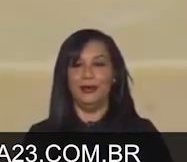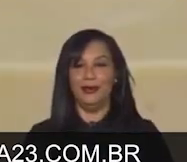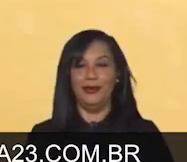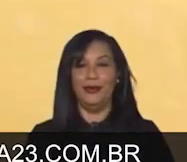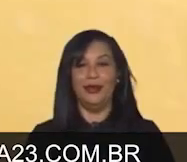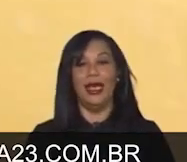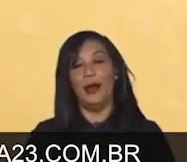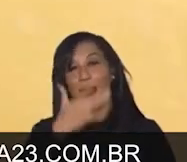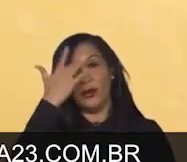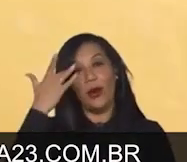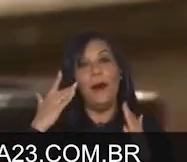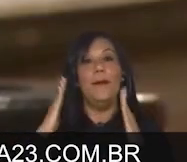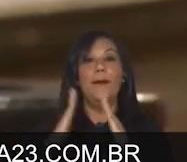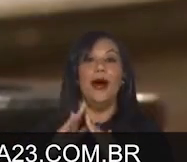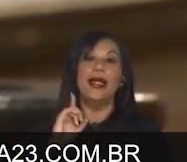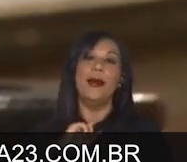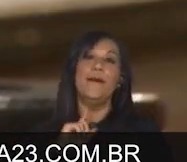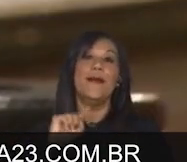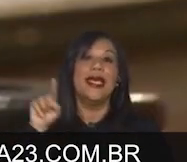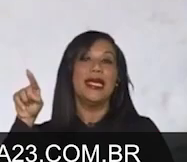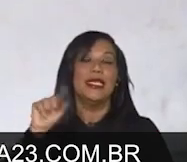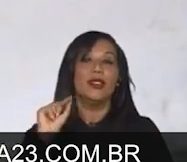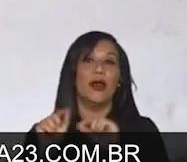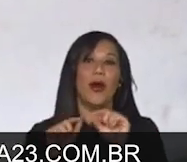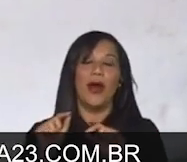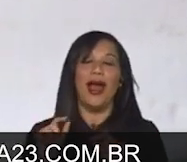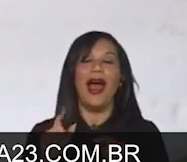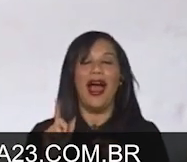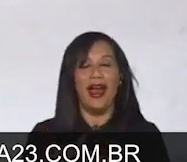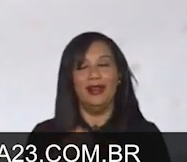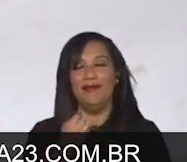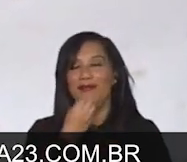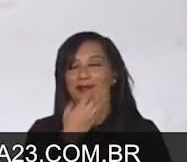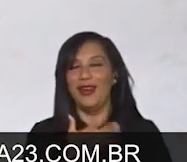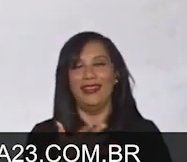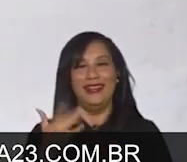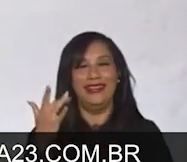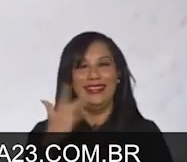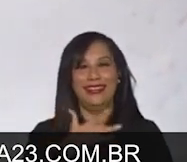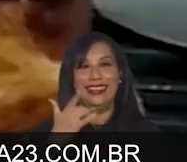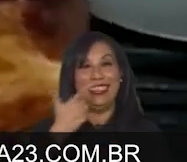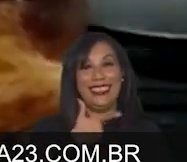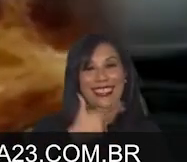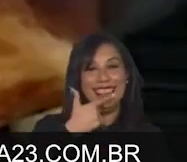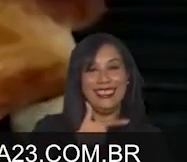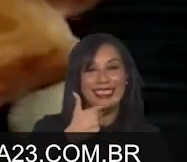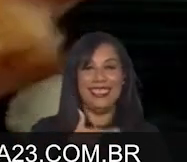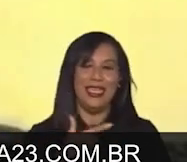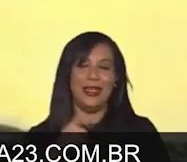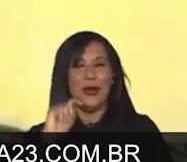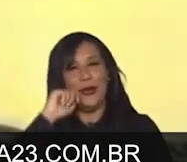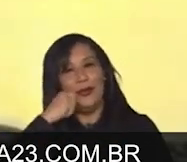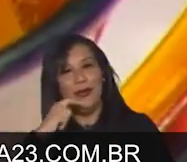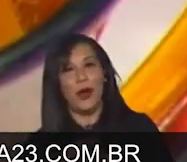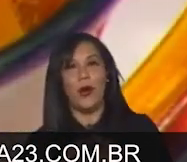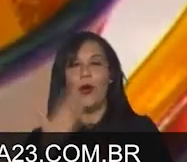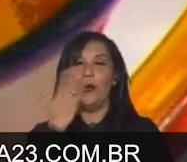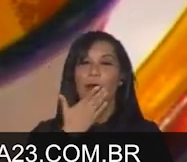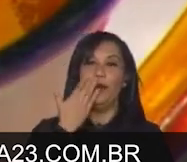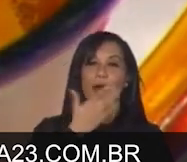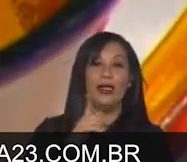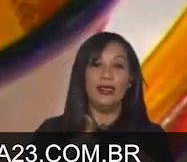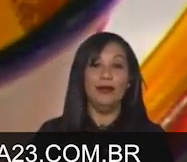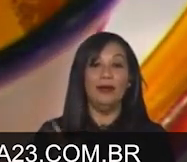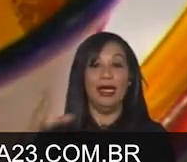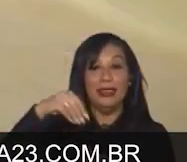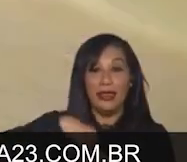quem é de Minas, não existe nada que não fique ainda melhor depois que a gente coloca queijo. É queijo no pão, no bolo e até